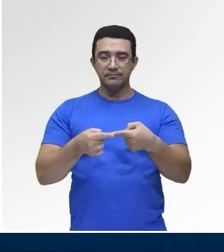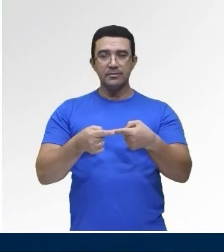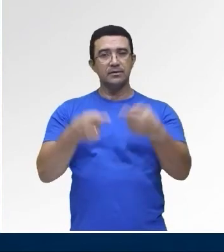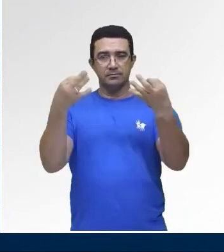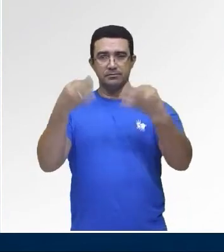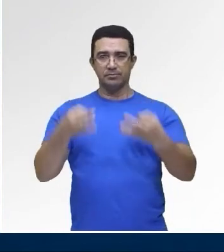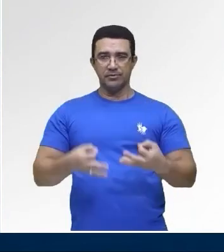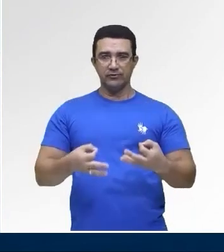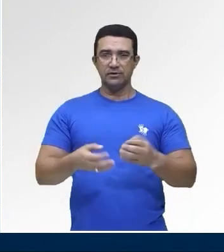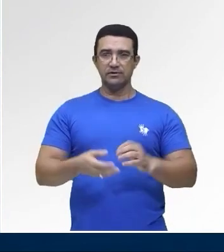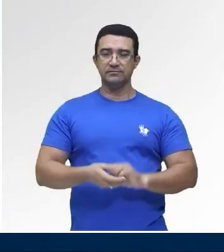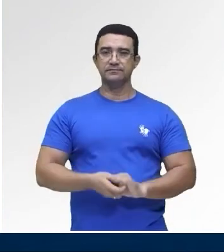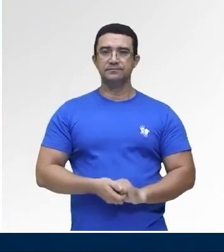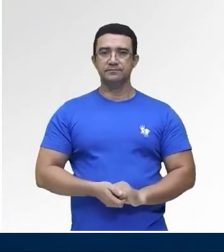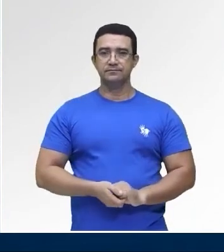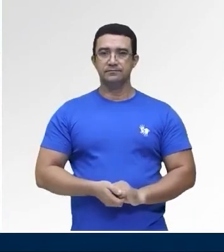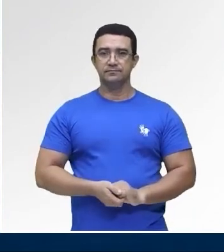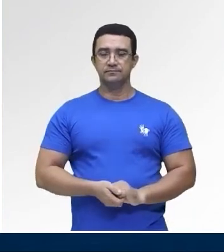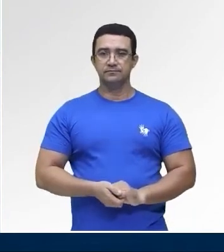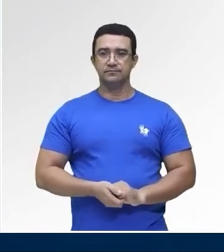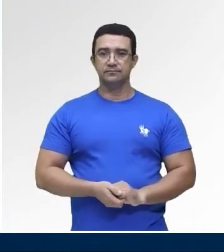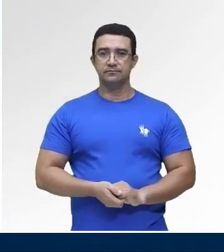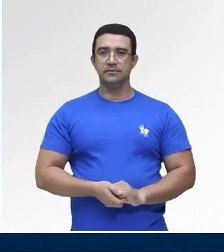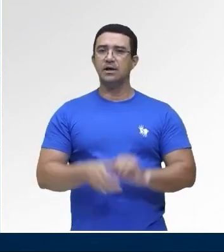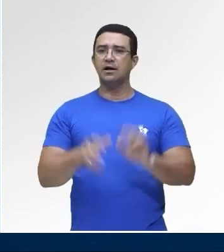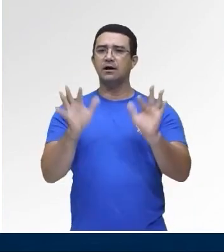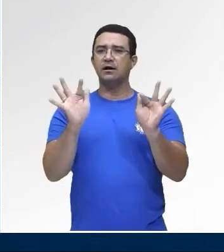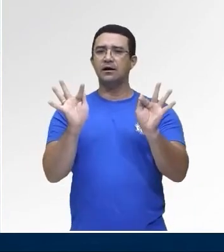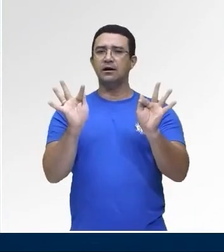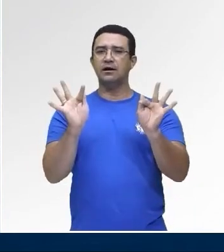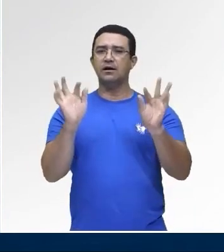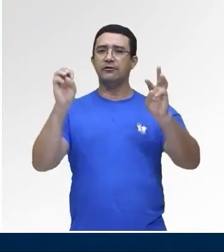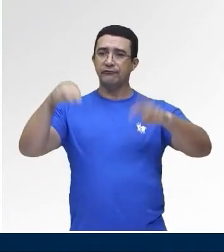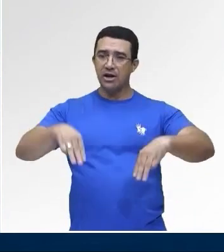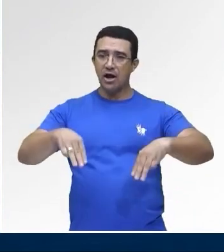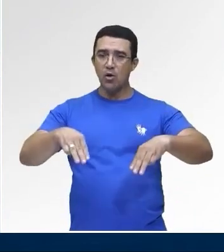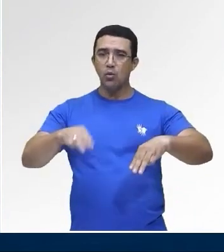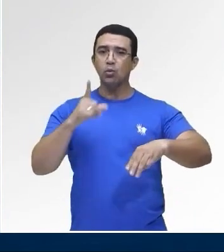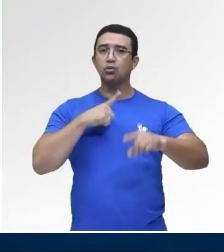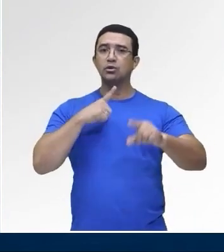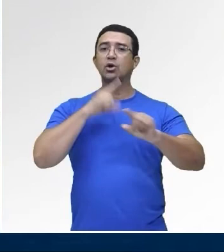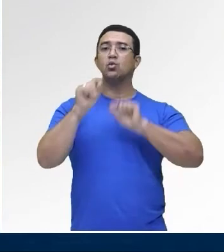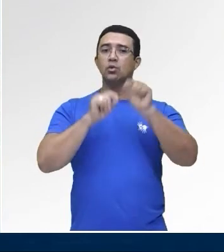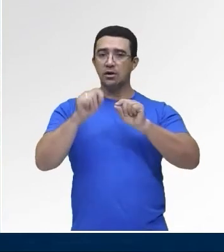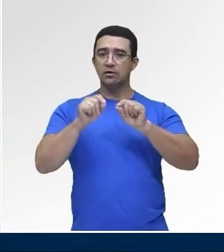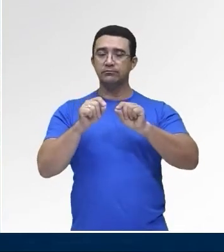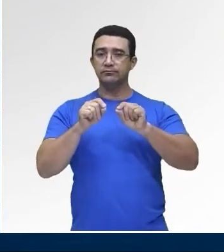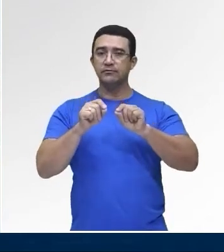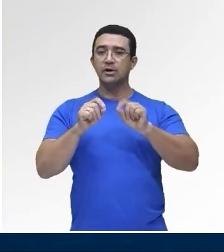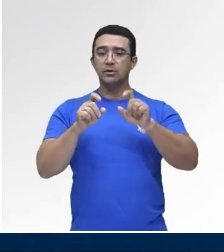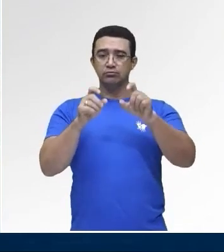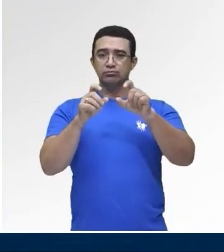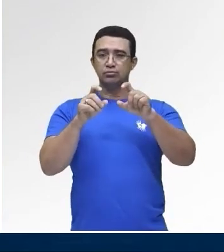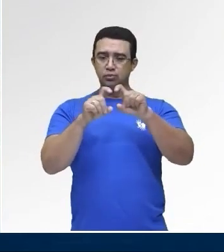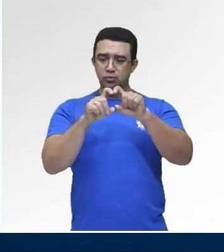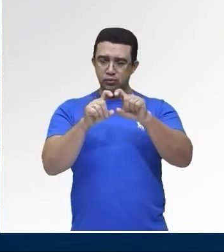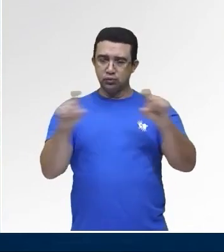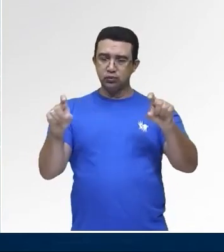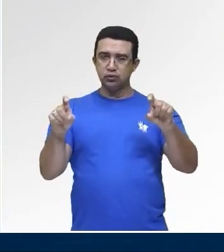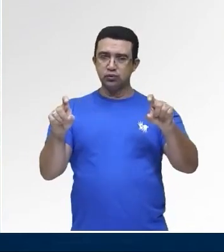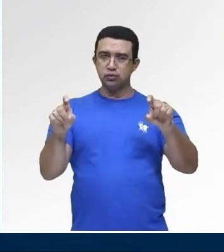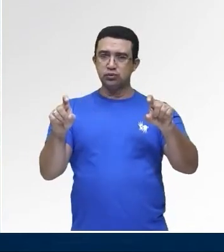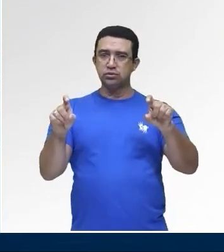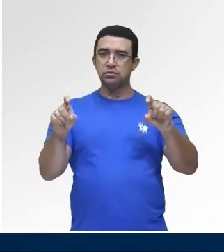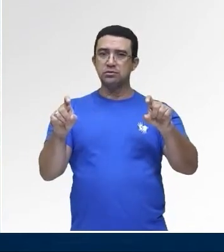Tá ok? E por último, eu tenho mais uma estrofe. Por isso chora